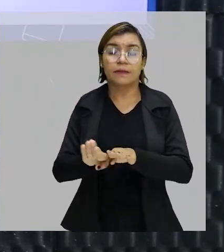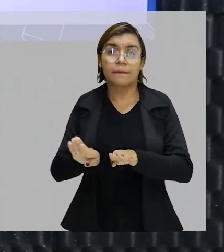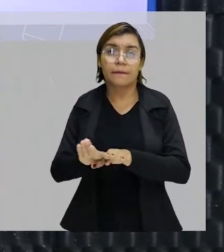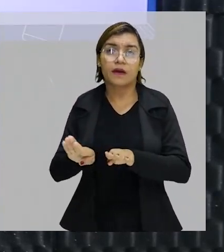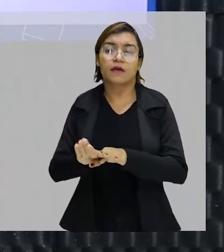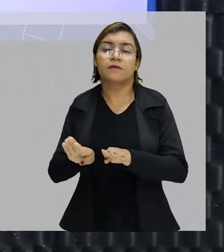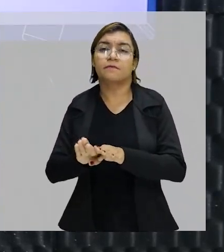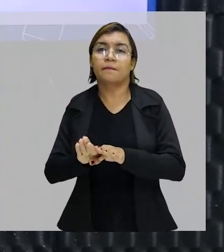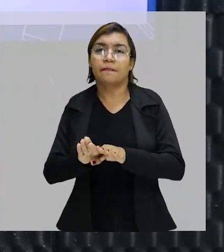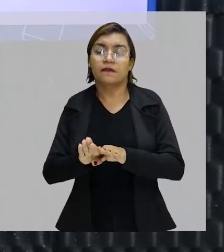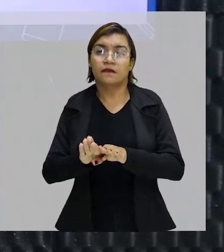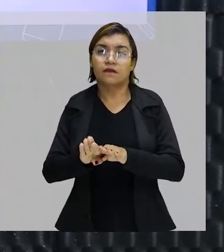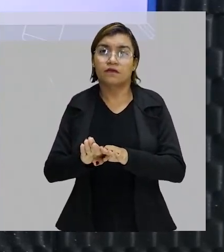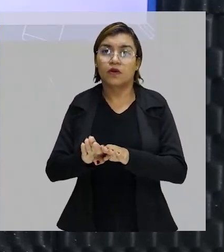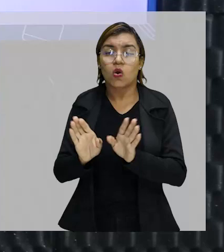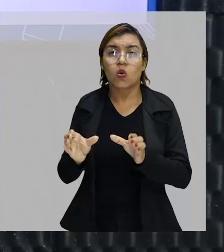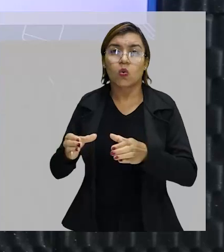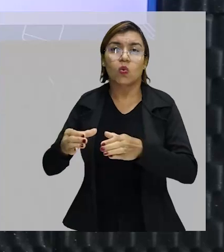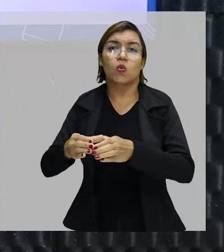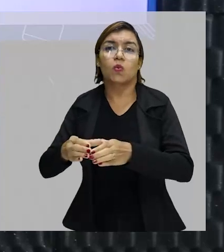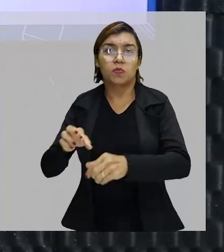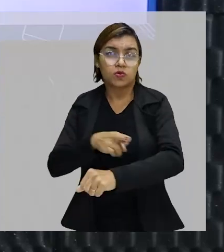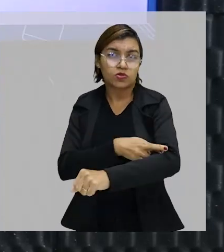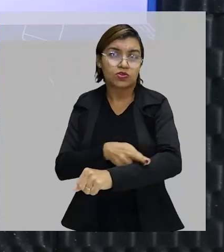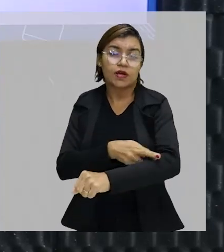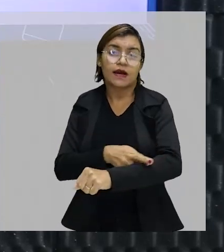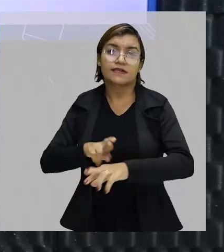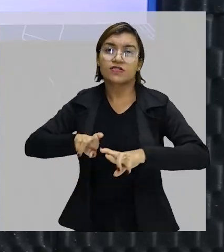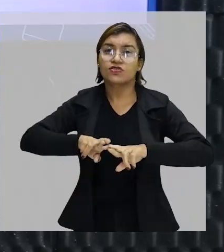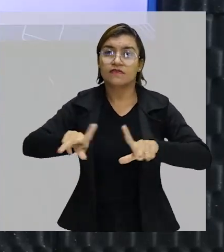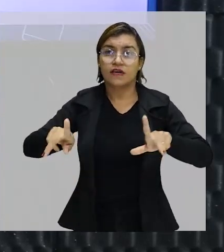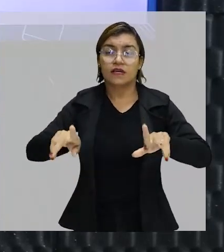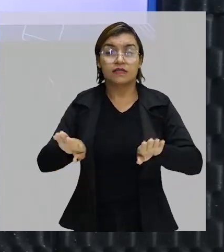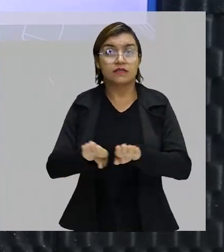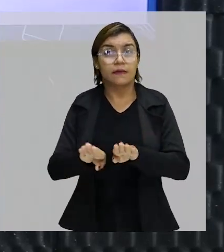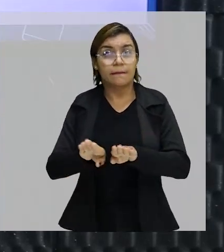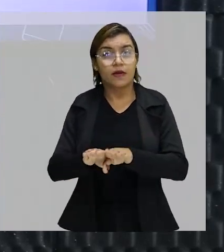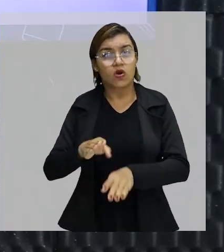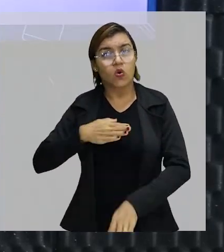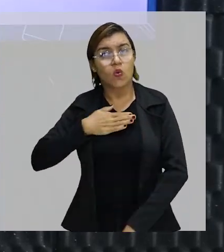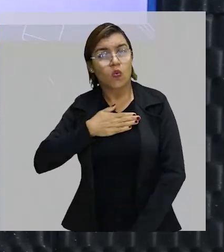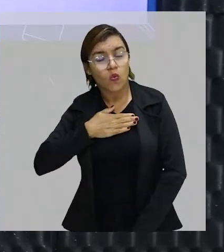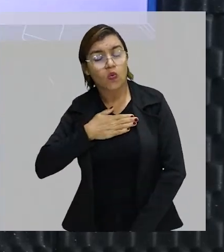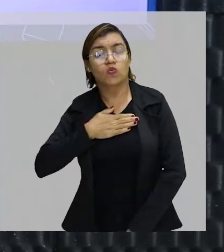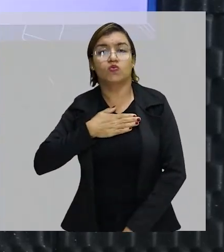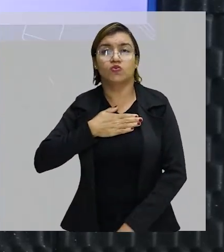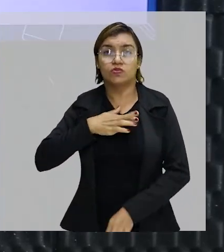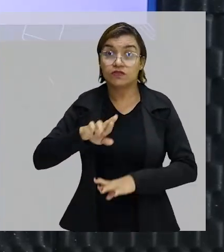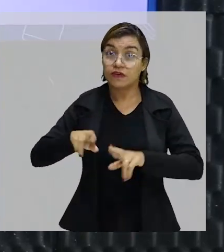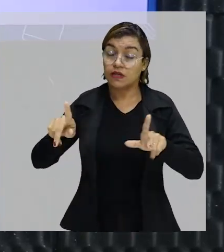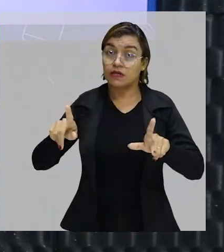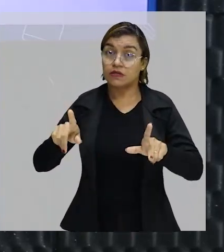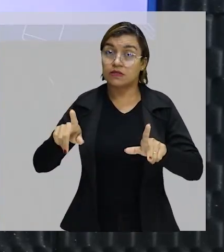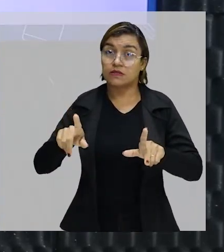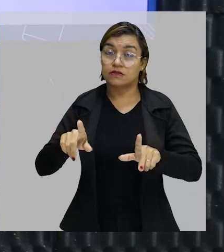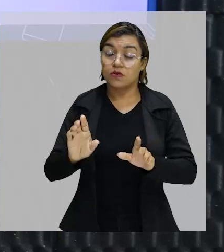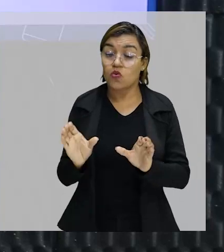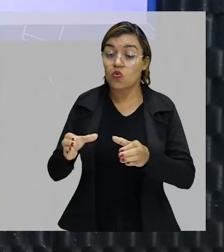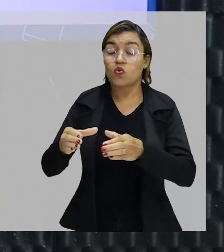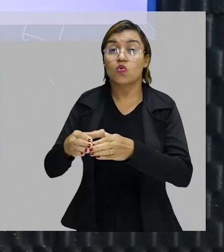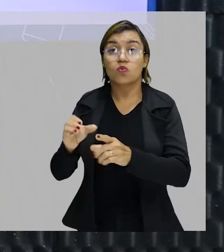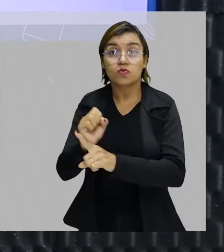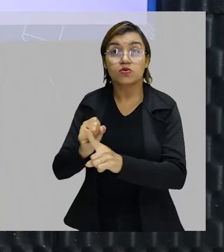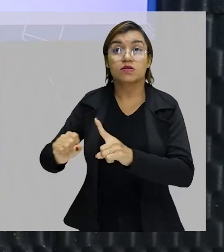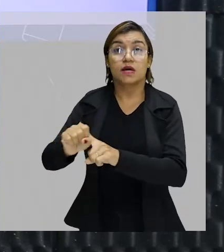hereditariedade, formação de grupo étnico que é diferente também, tem gostos diferentes, né? Então as pessoas são diferentes, os grupos sociais também